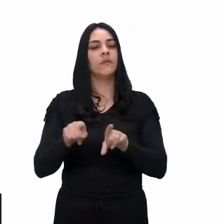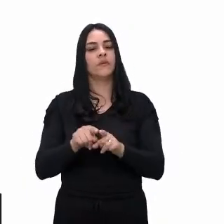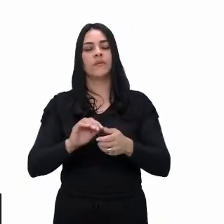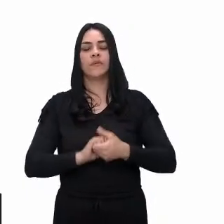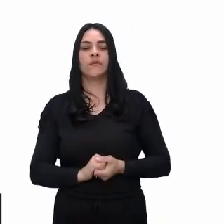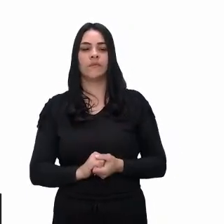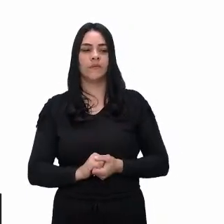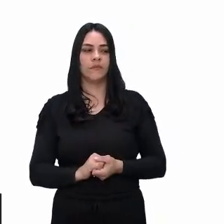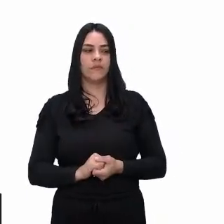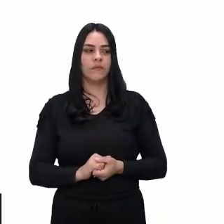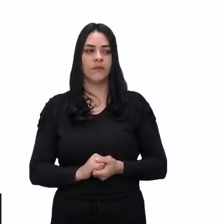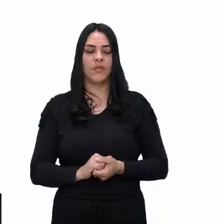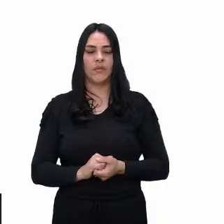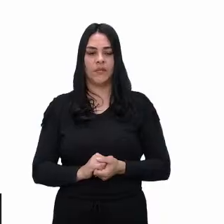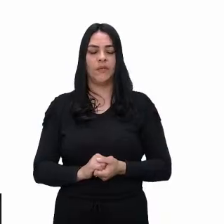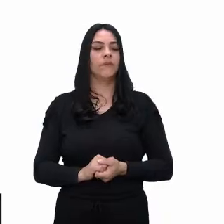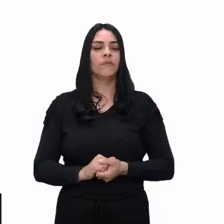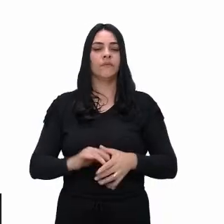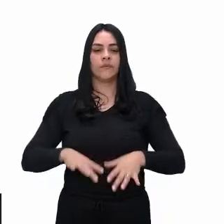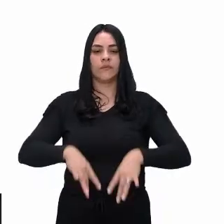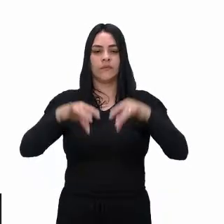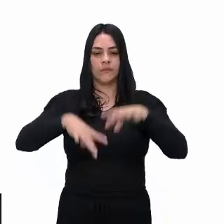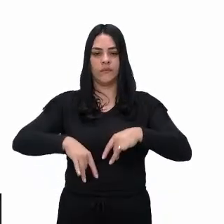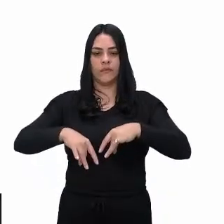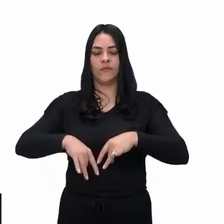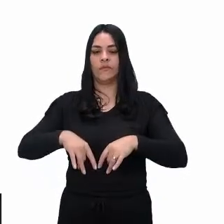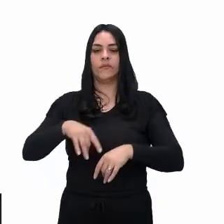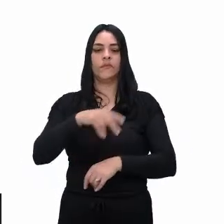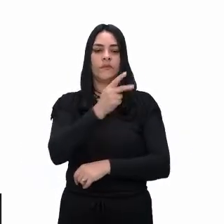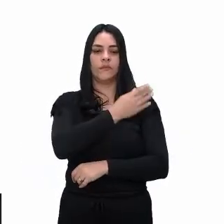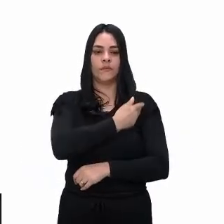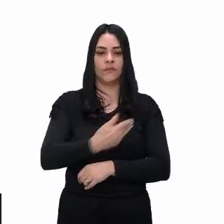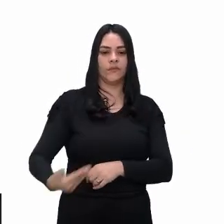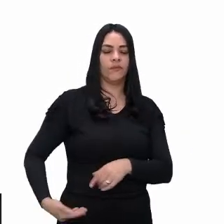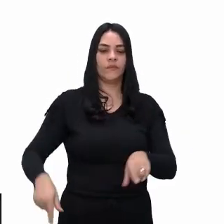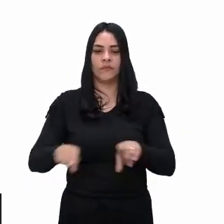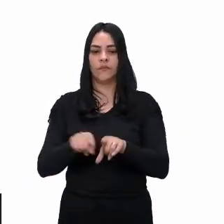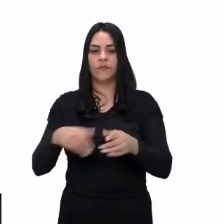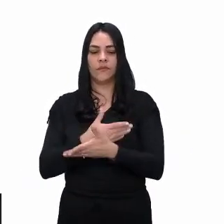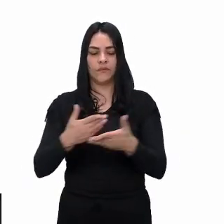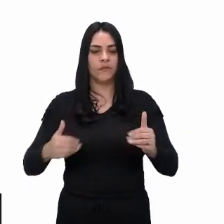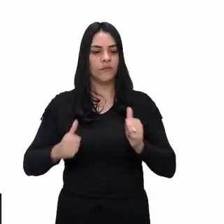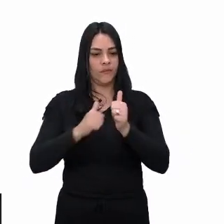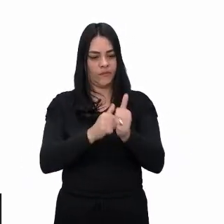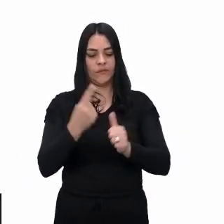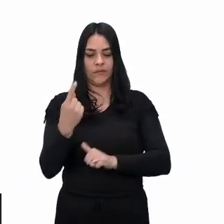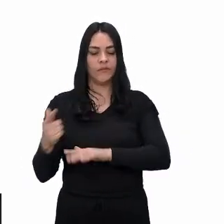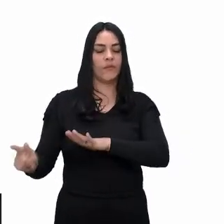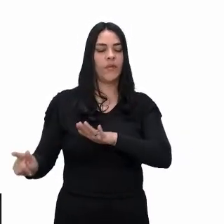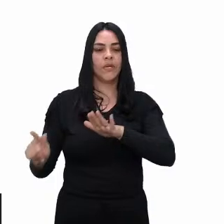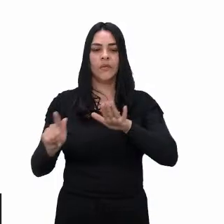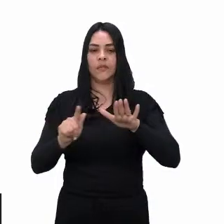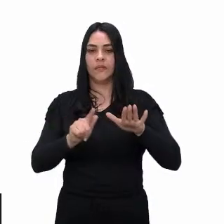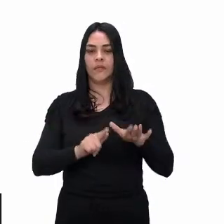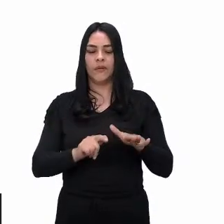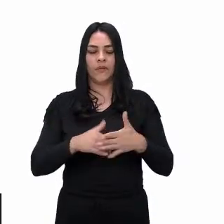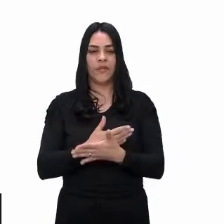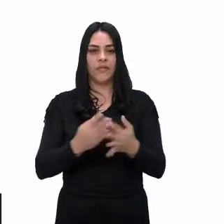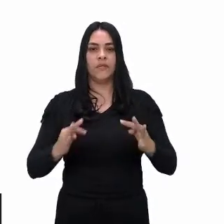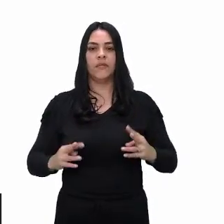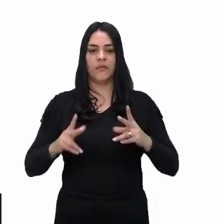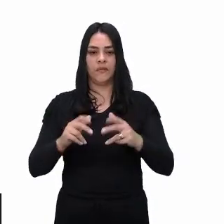e reciclagens e oficinas públicas. Então, é bem bacana, porque nós conseguimos, em uma semana,